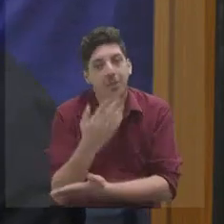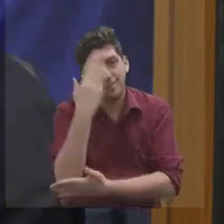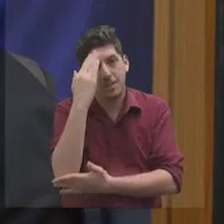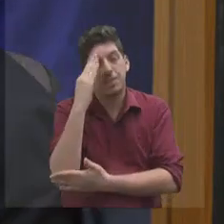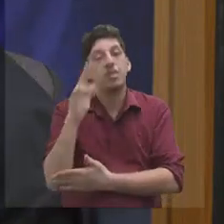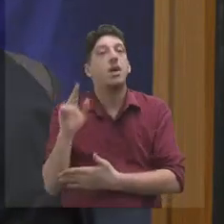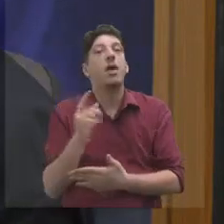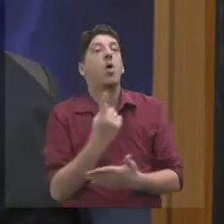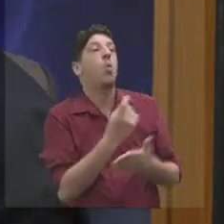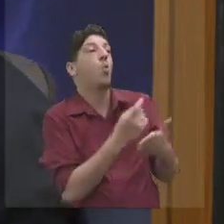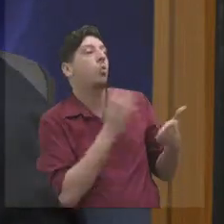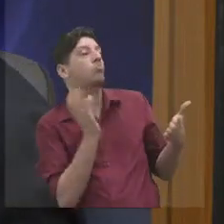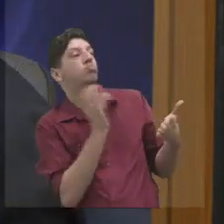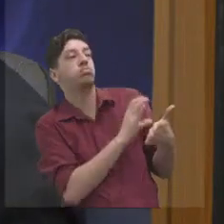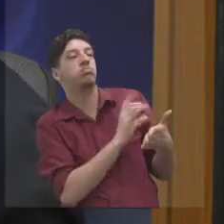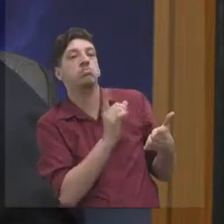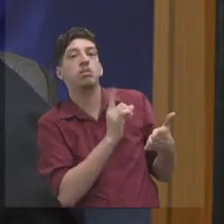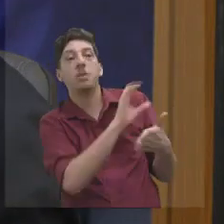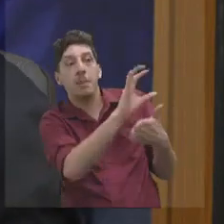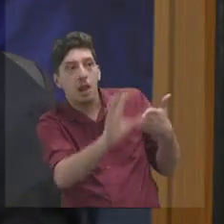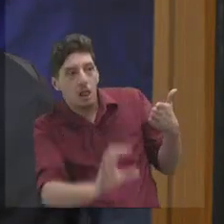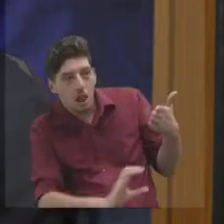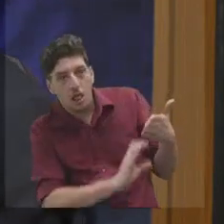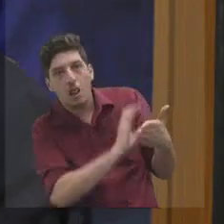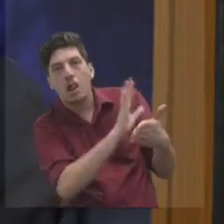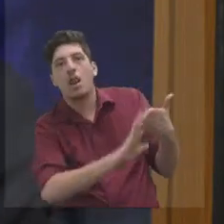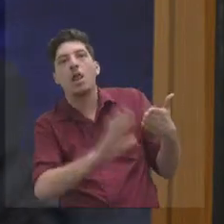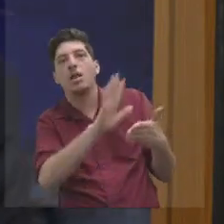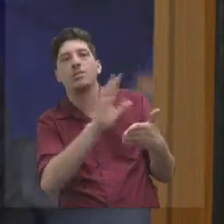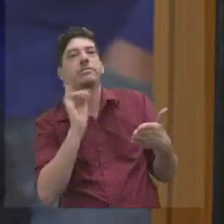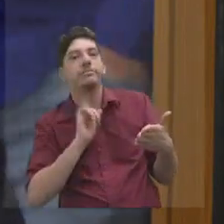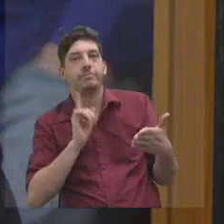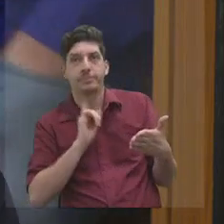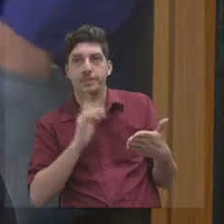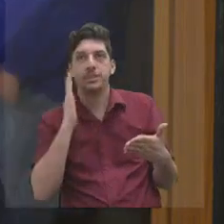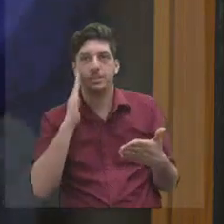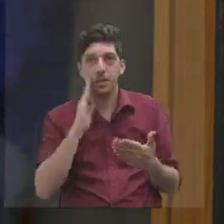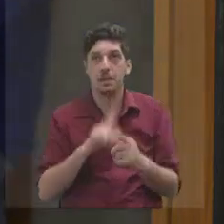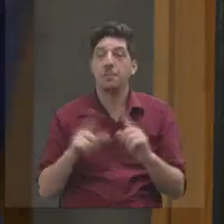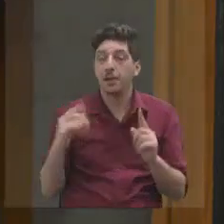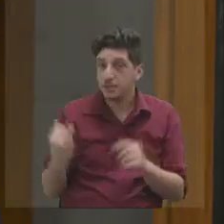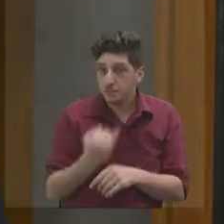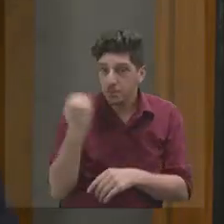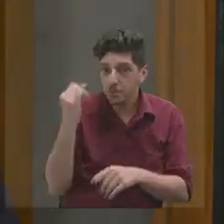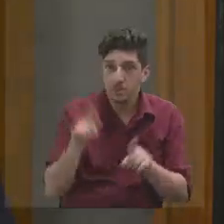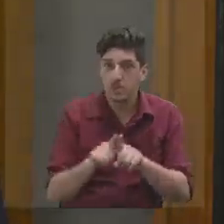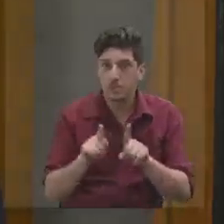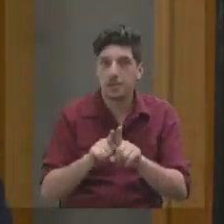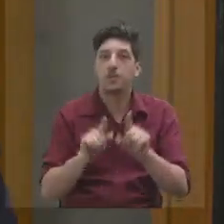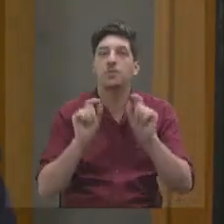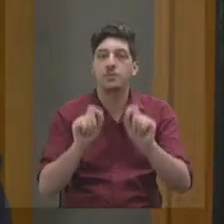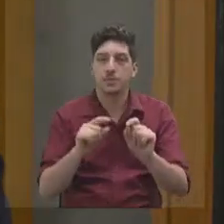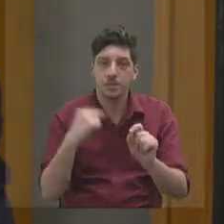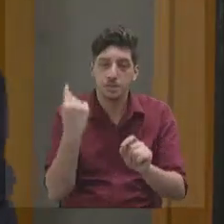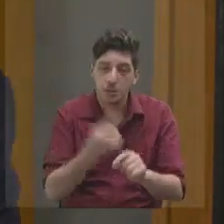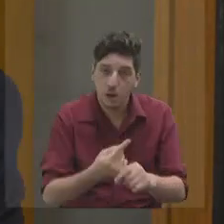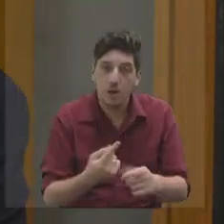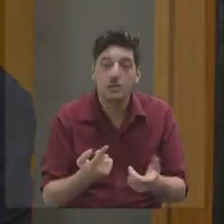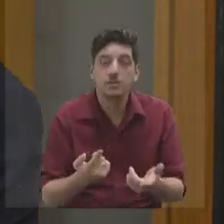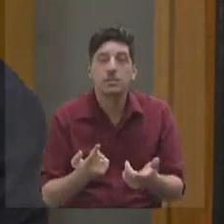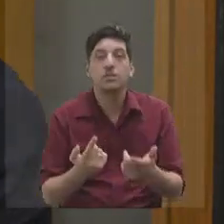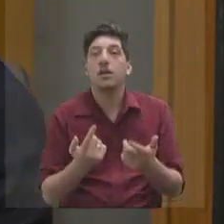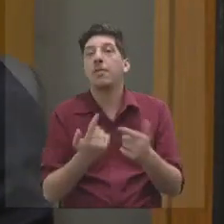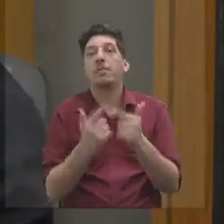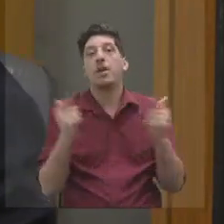mas em todas as regiões do Estado né agora O importante tudo isso é que nós não tivemos